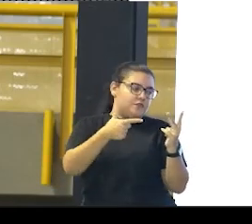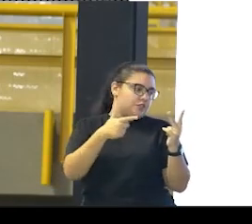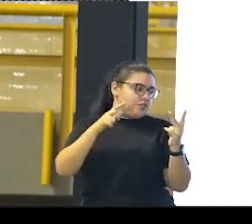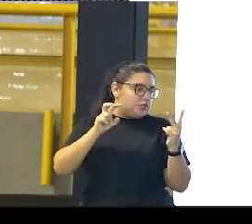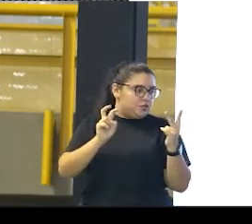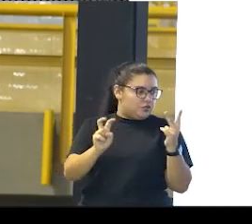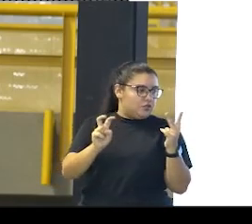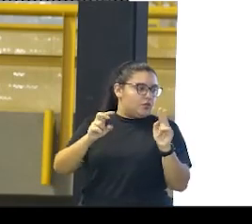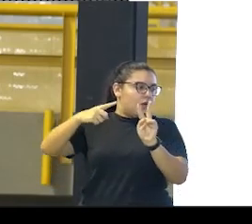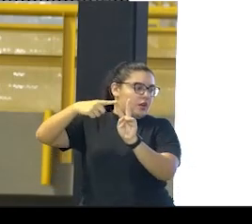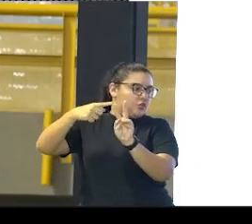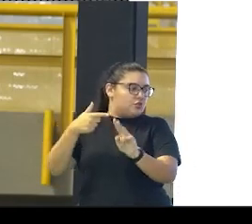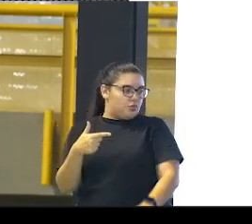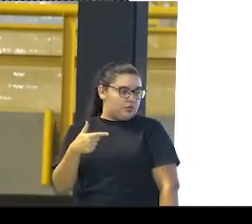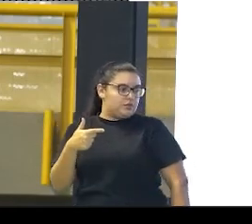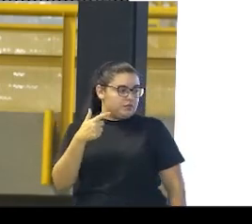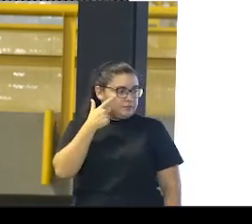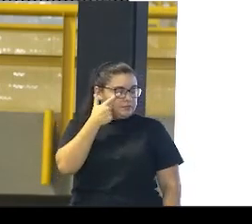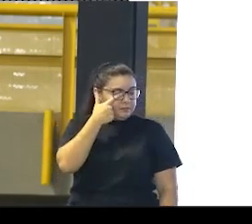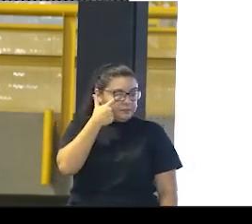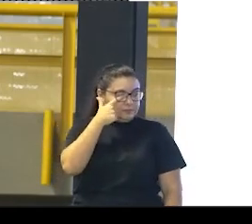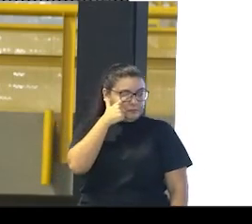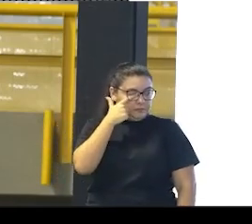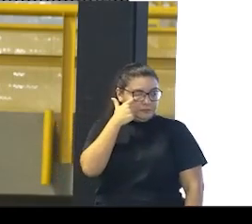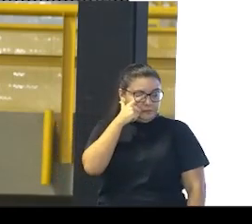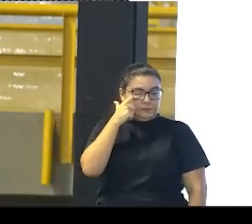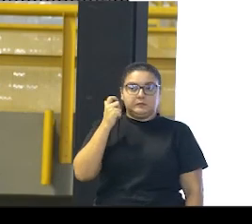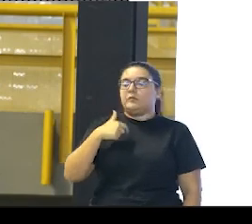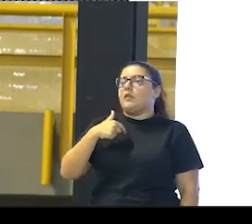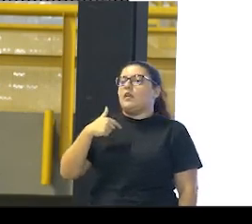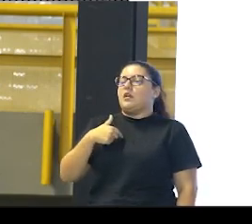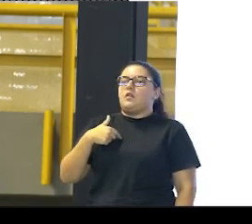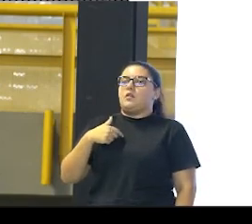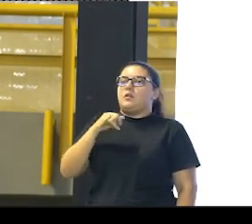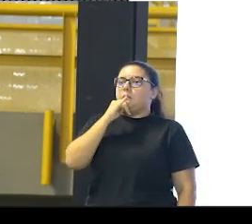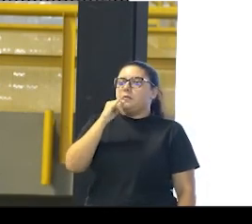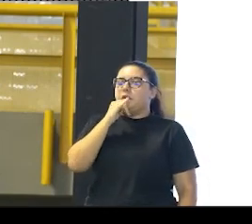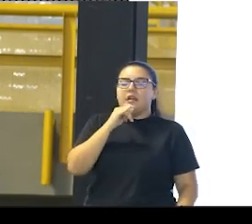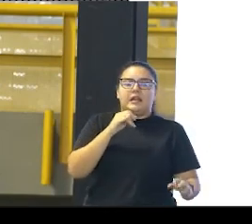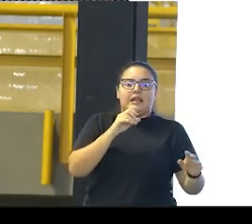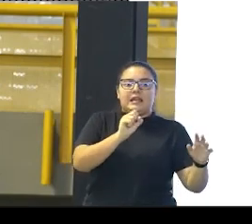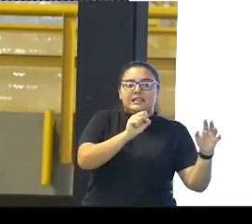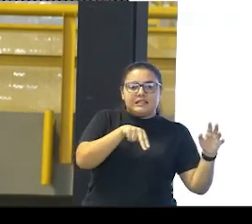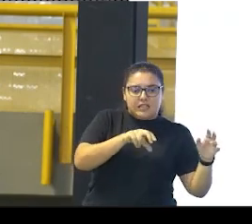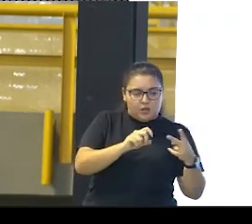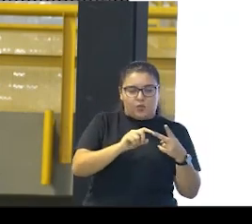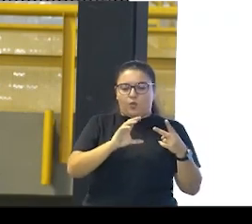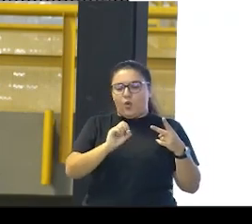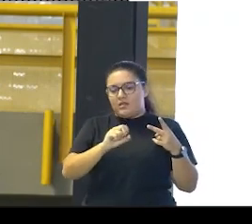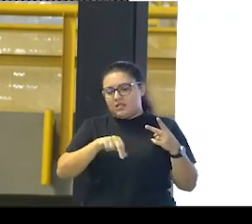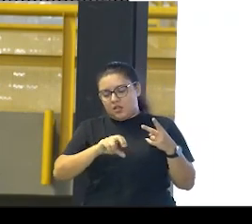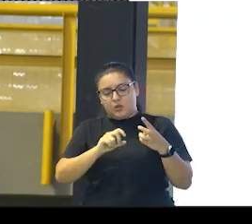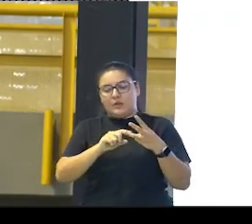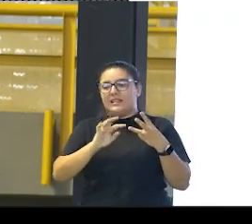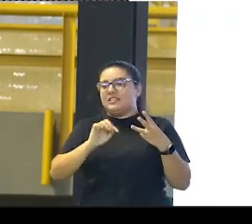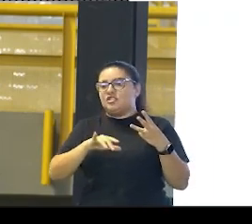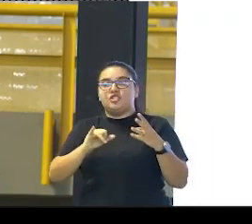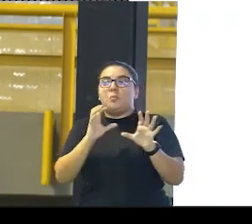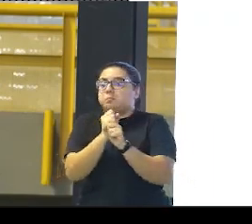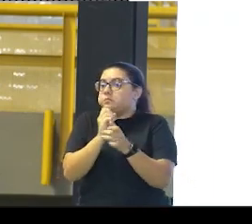aumentando. Já o cosseno é decrescente. 3, 2, 1. Veja que à medida que o ângulo